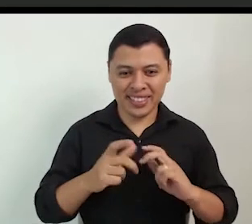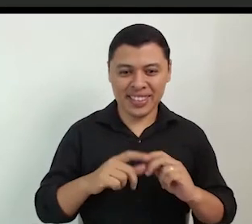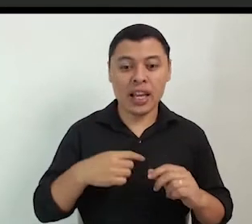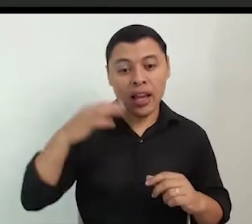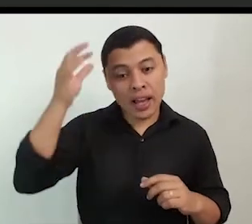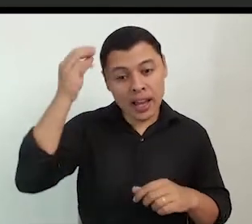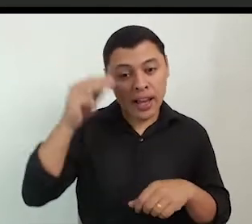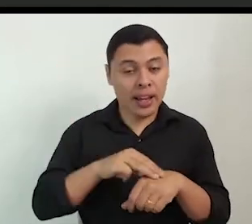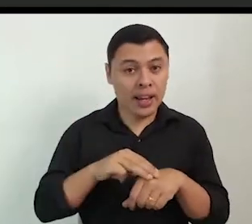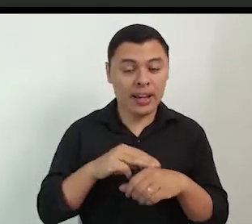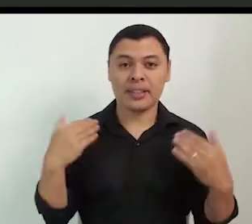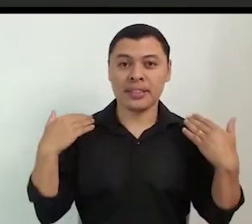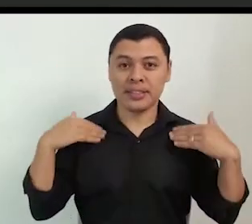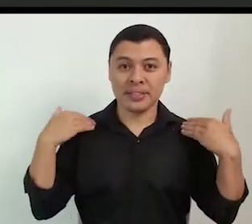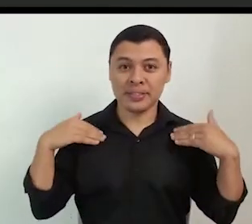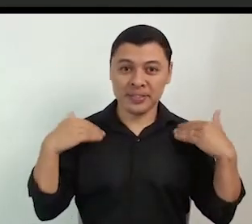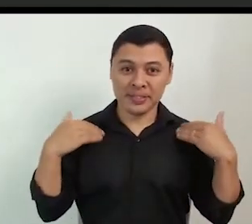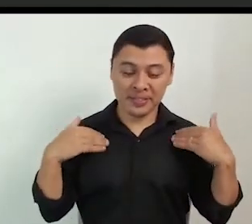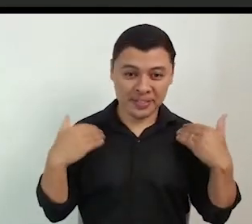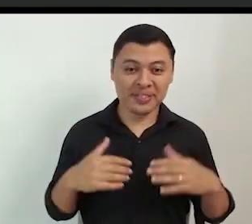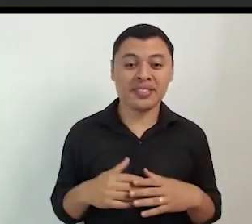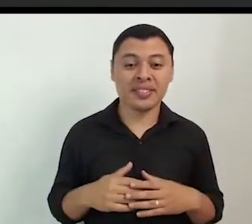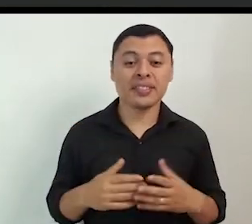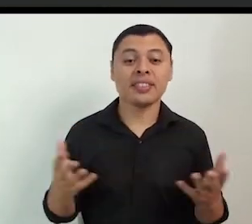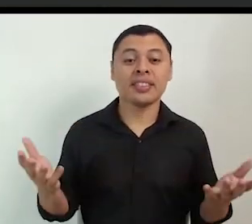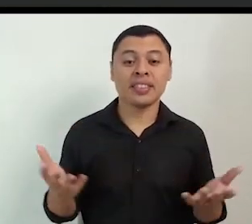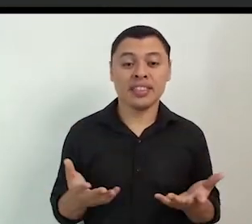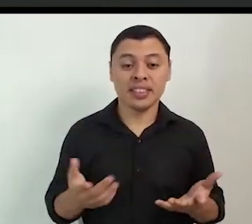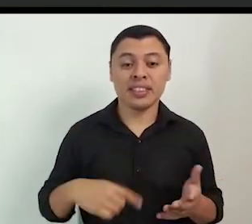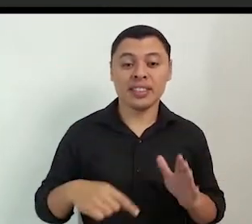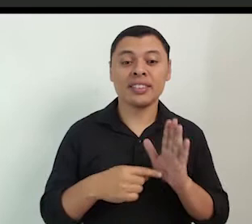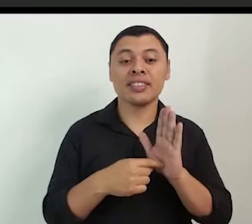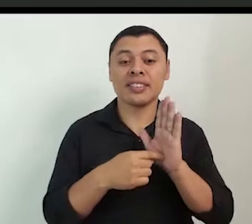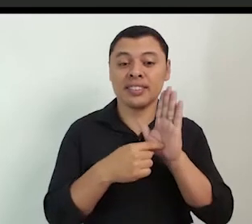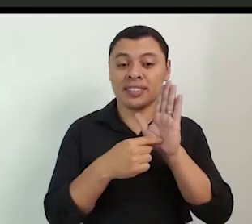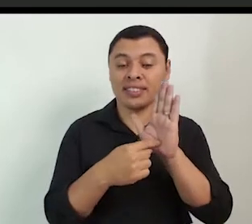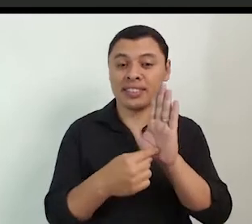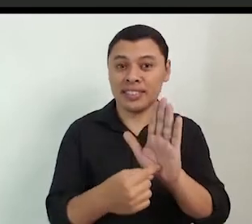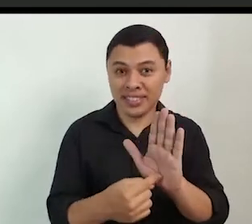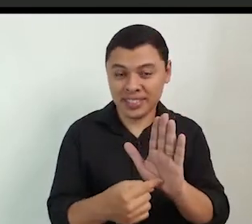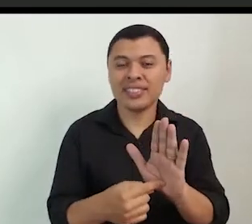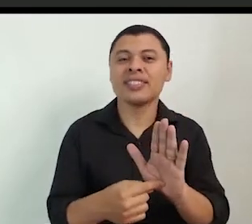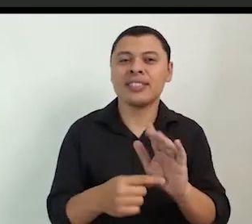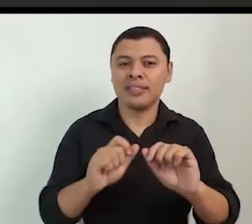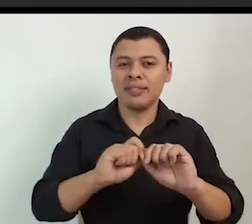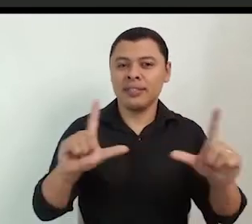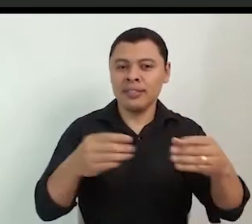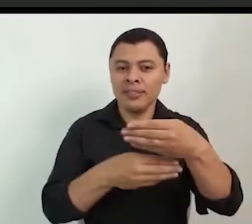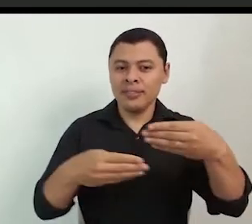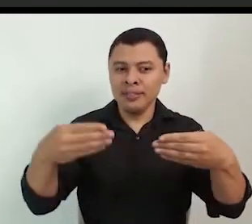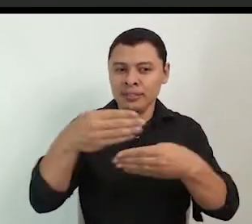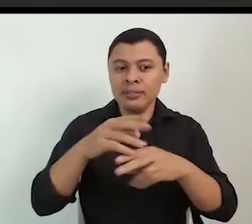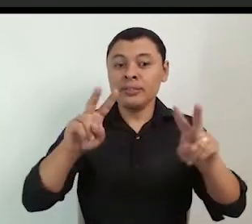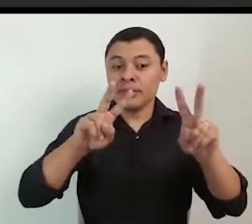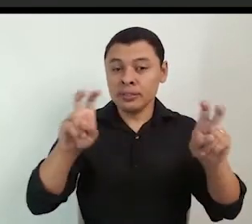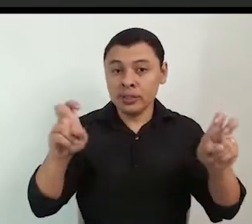na altura do ombro. E aí agora a gente vai trazer para vocês a nossa apresentação, que são profissionais